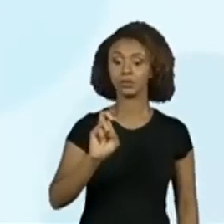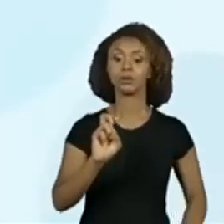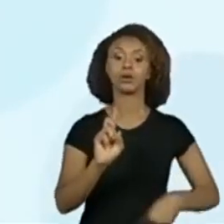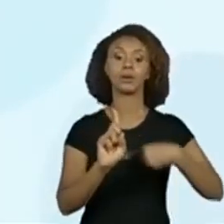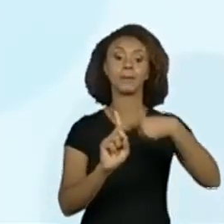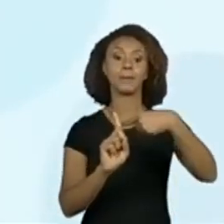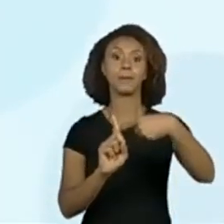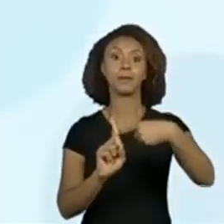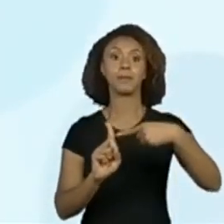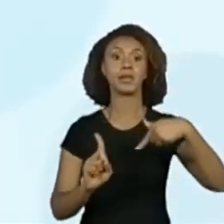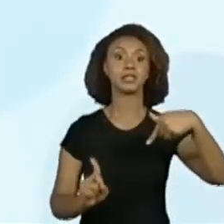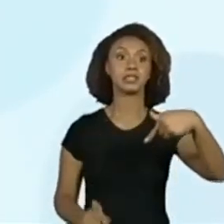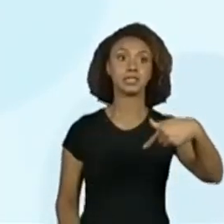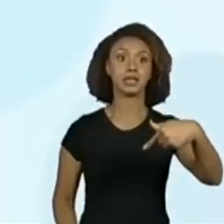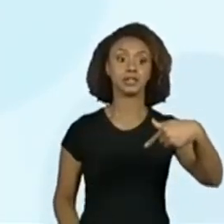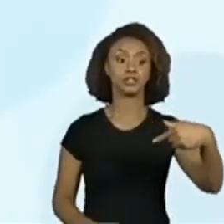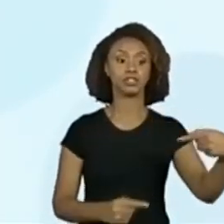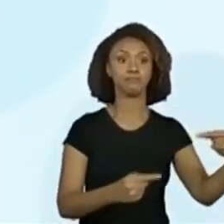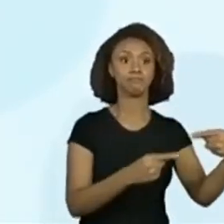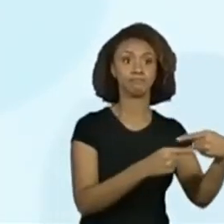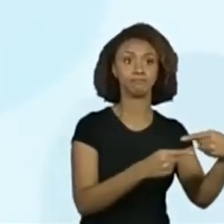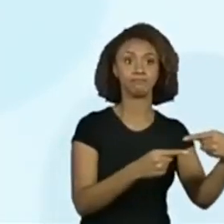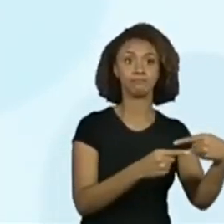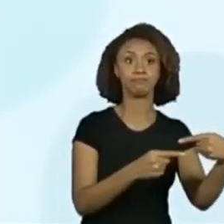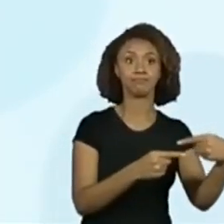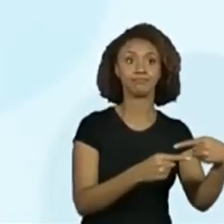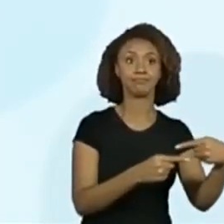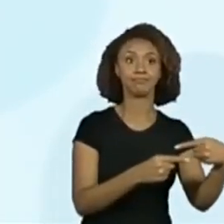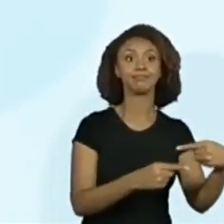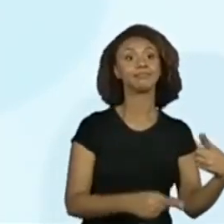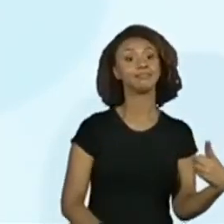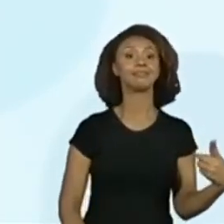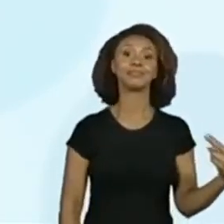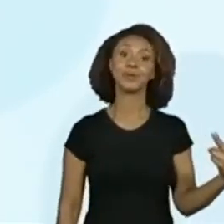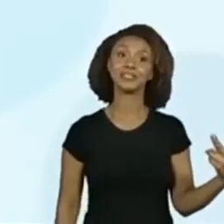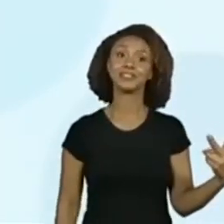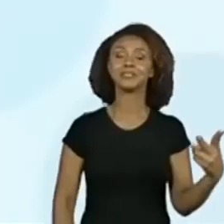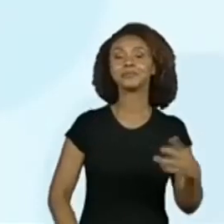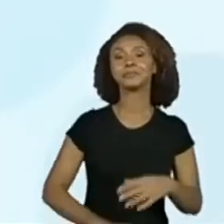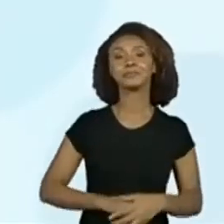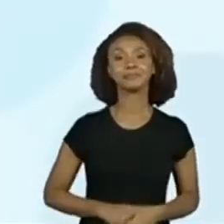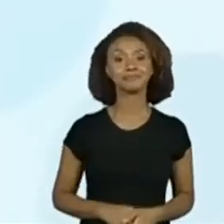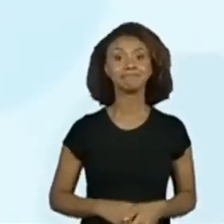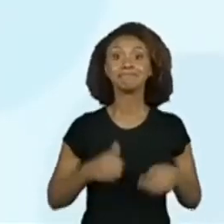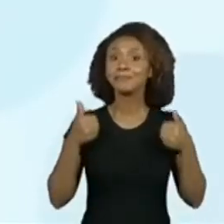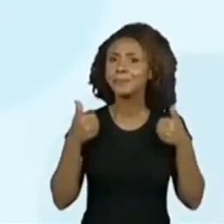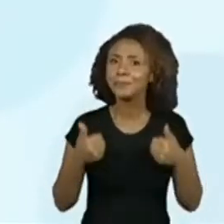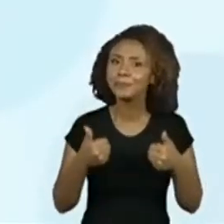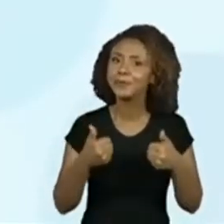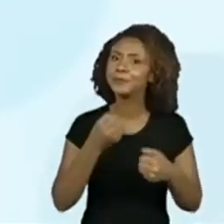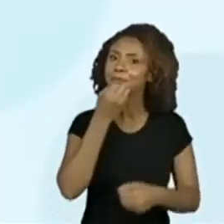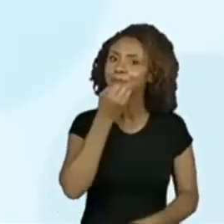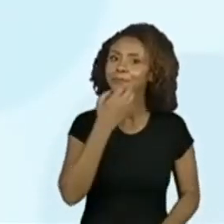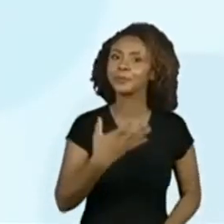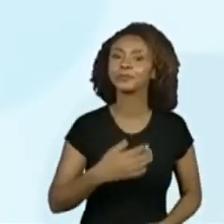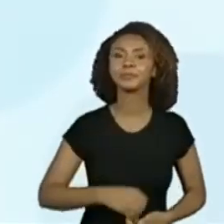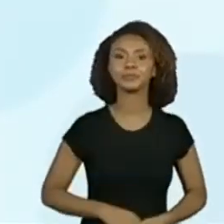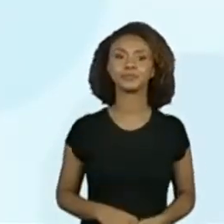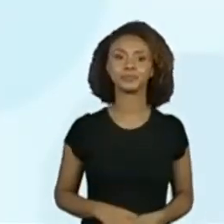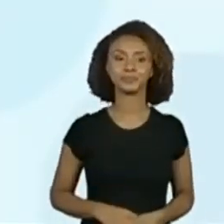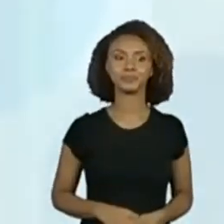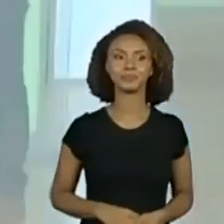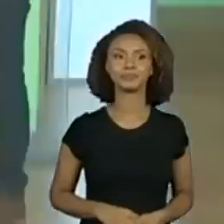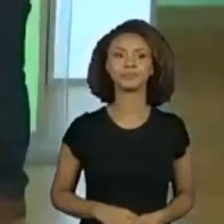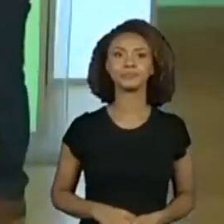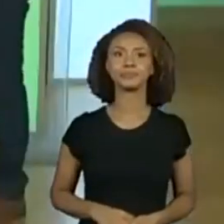que seria aí um número que nós não sabíamos a princípio que é igual a 12 muito bem então nós